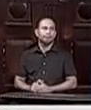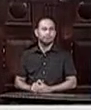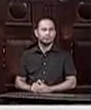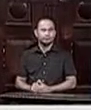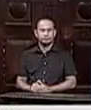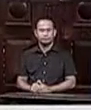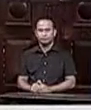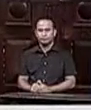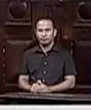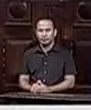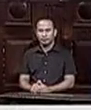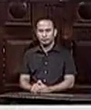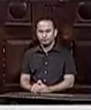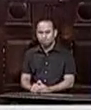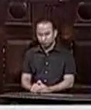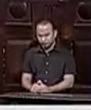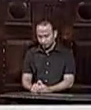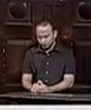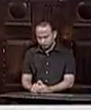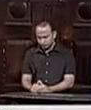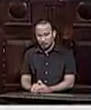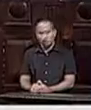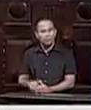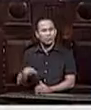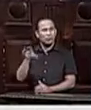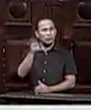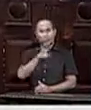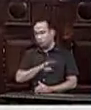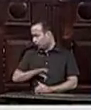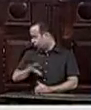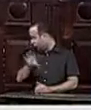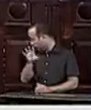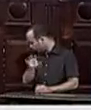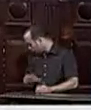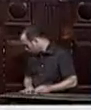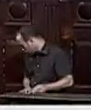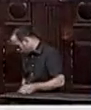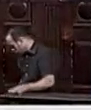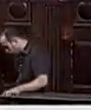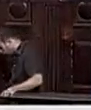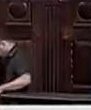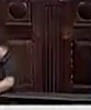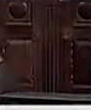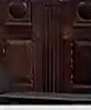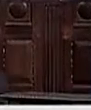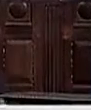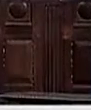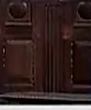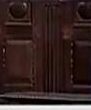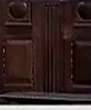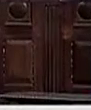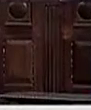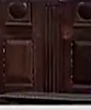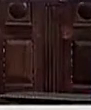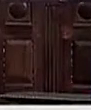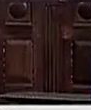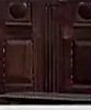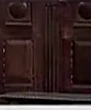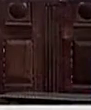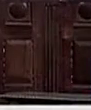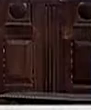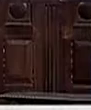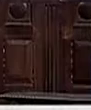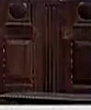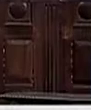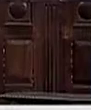com os apartamentos. O Estado pagando aluguel social rotineiramente com atraso, a Prefeitura